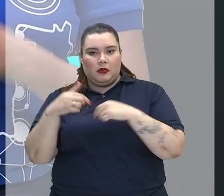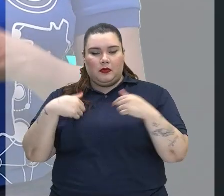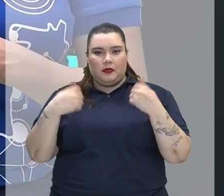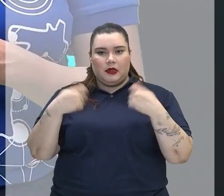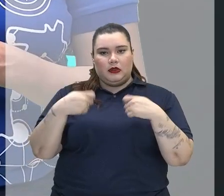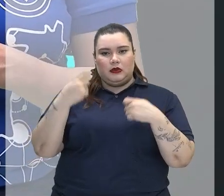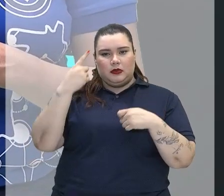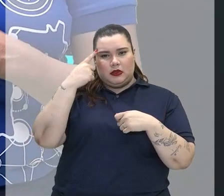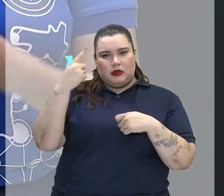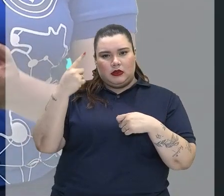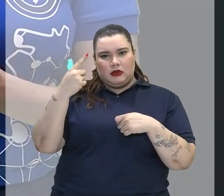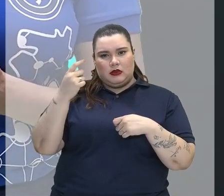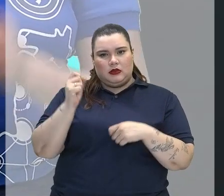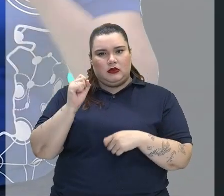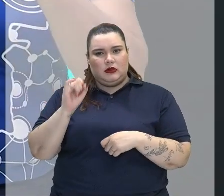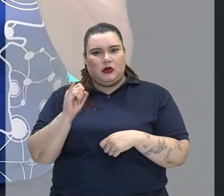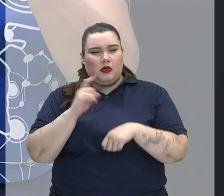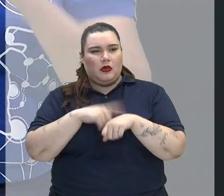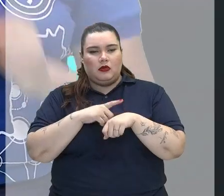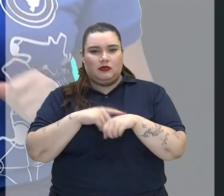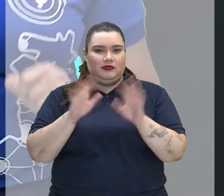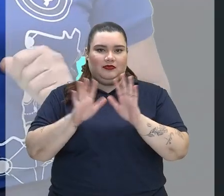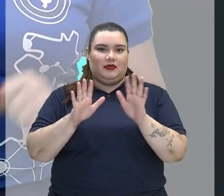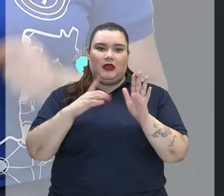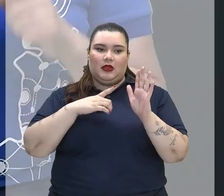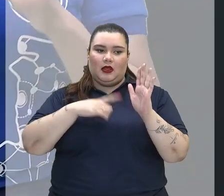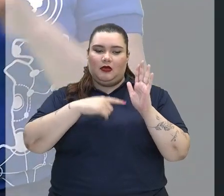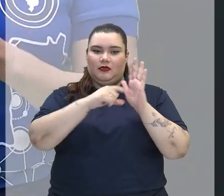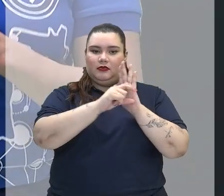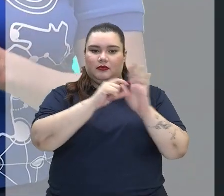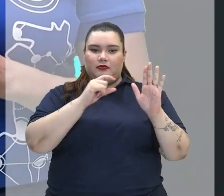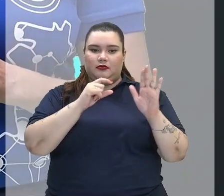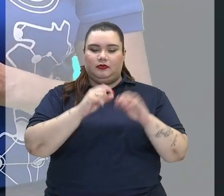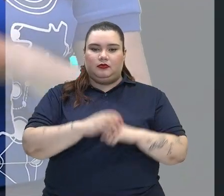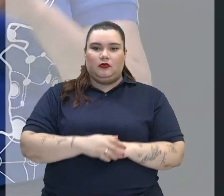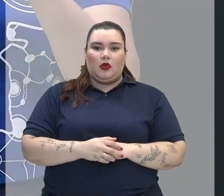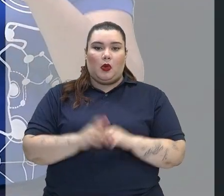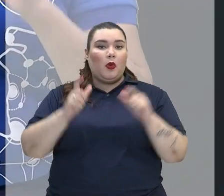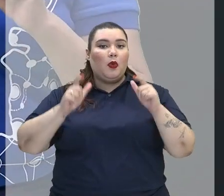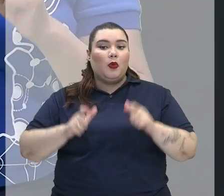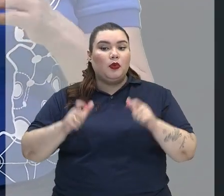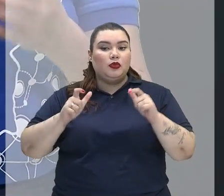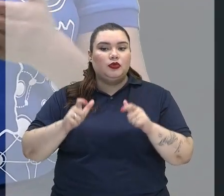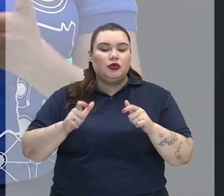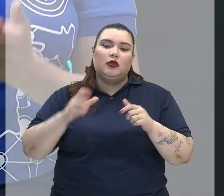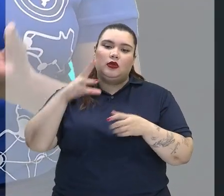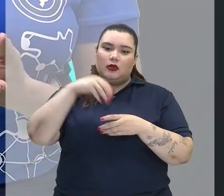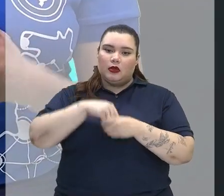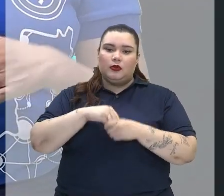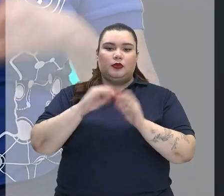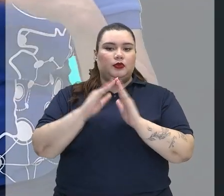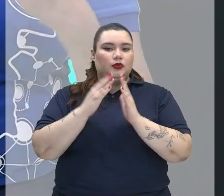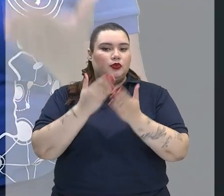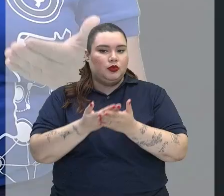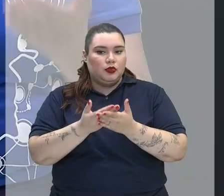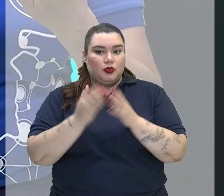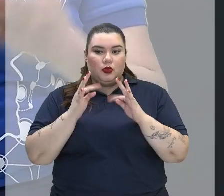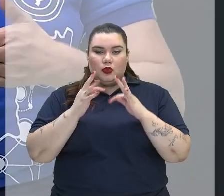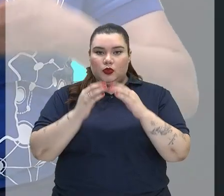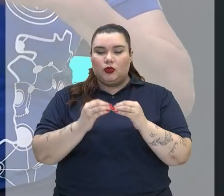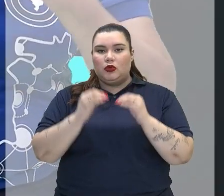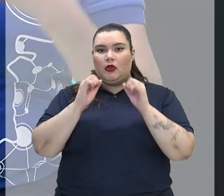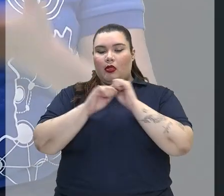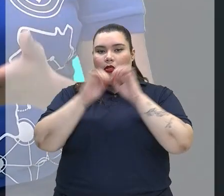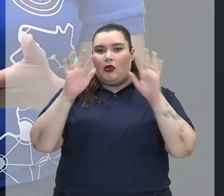pensar, será? Que horas, né? Não, está lá 18. Onde vai ser? Na escola. Então está tudo aí bem claro